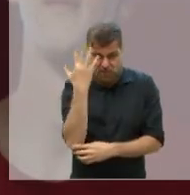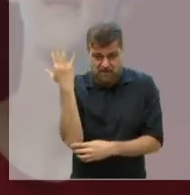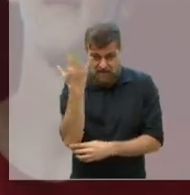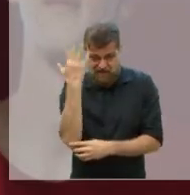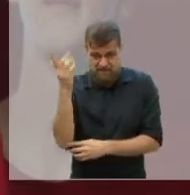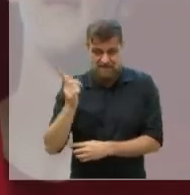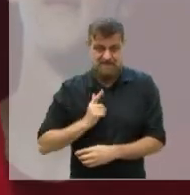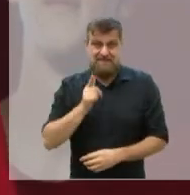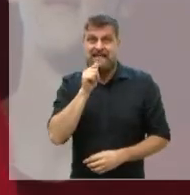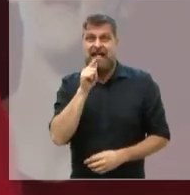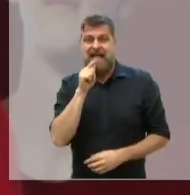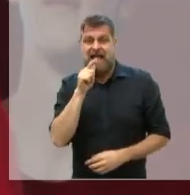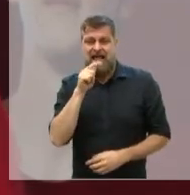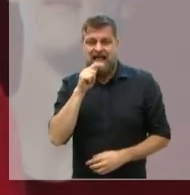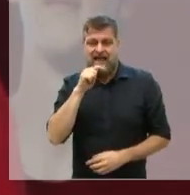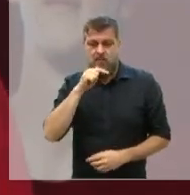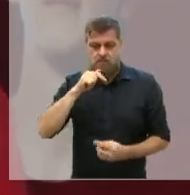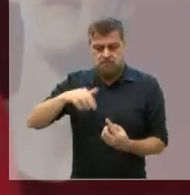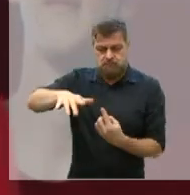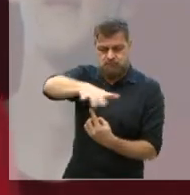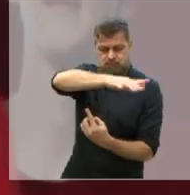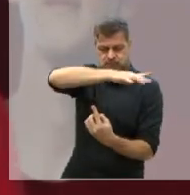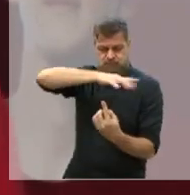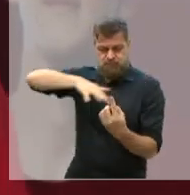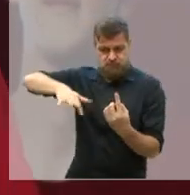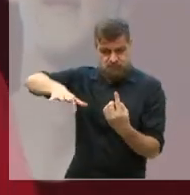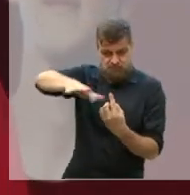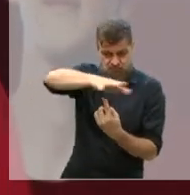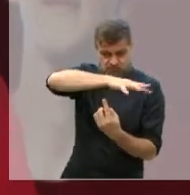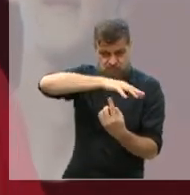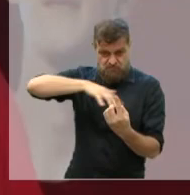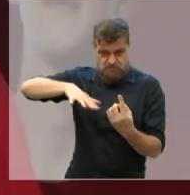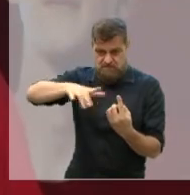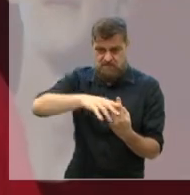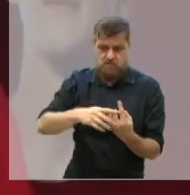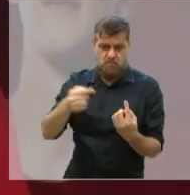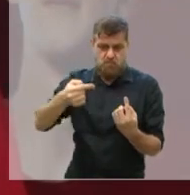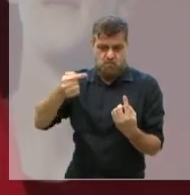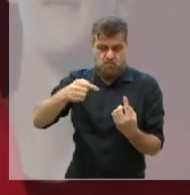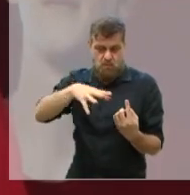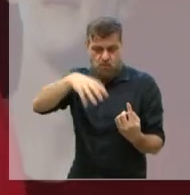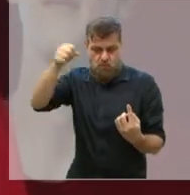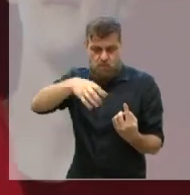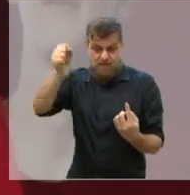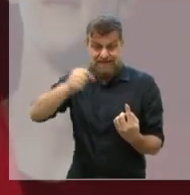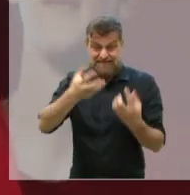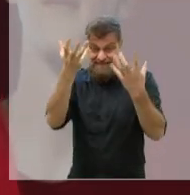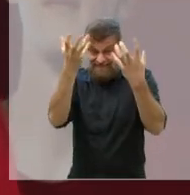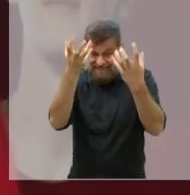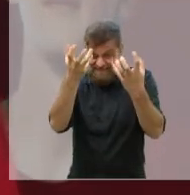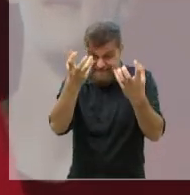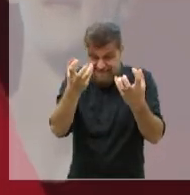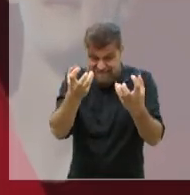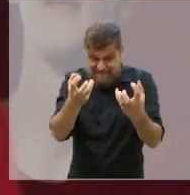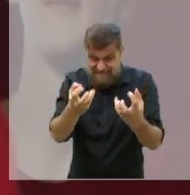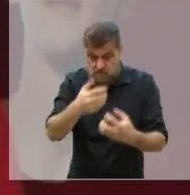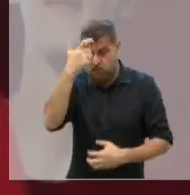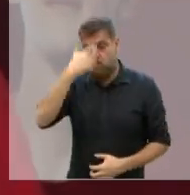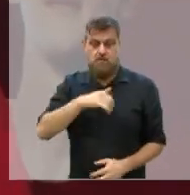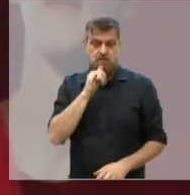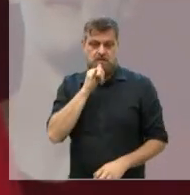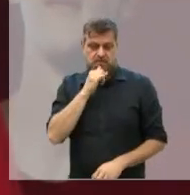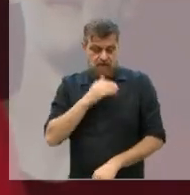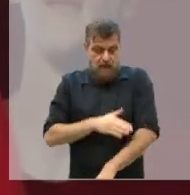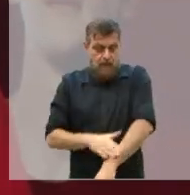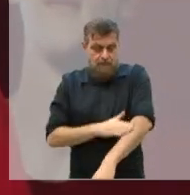as moléculas de água em volta de você ou do equipamento roubam os elétrons. Se está seco, eles ficam acumulados ali. Então eu, por exemplo,